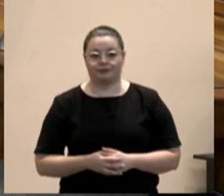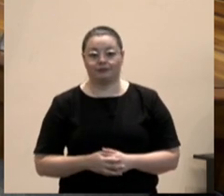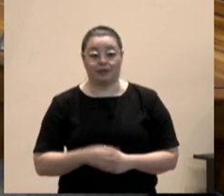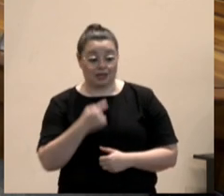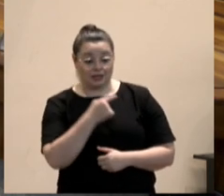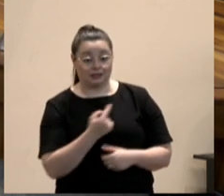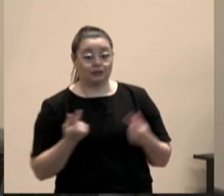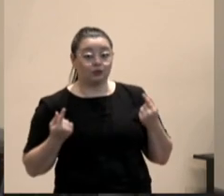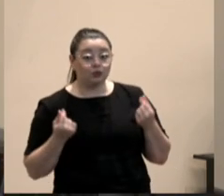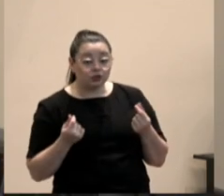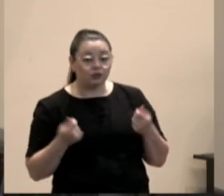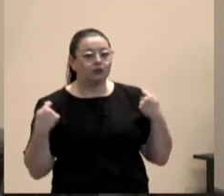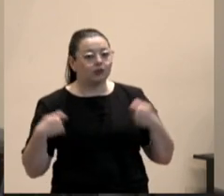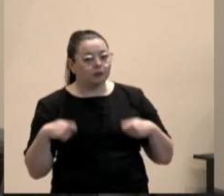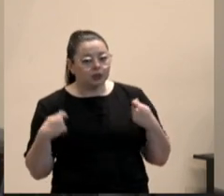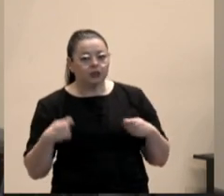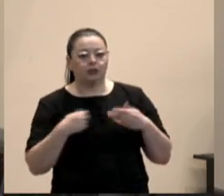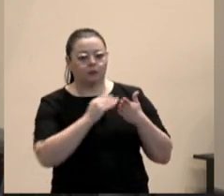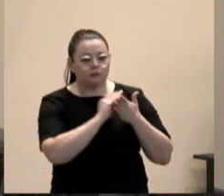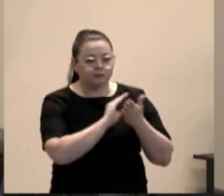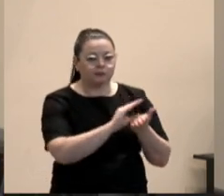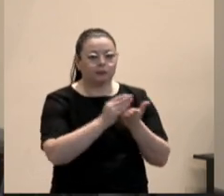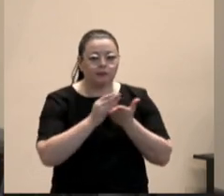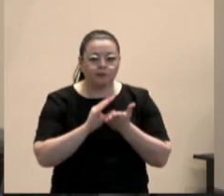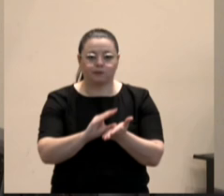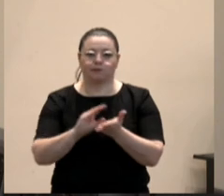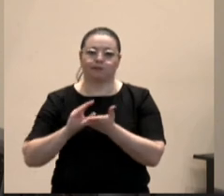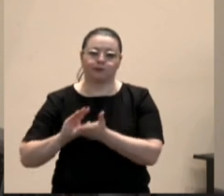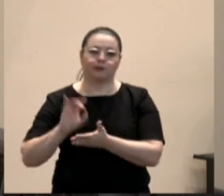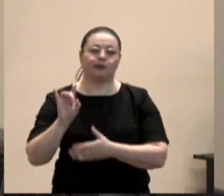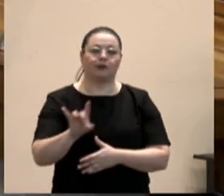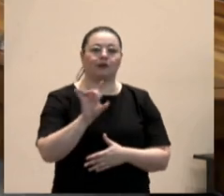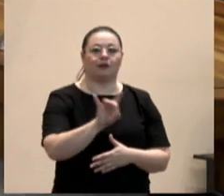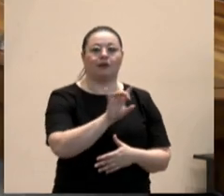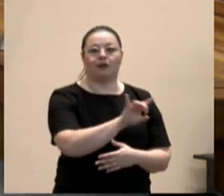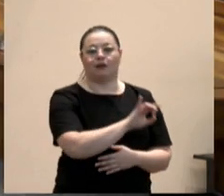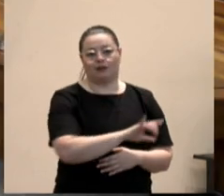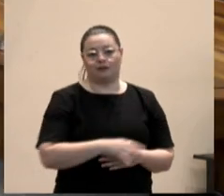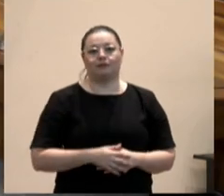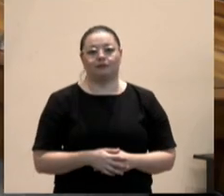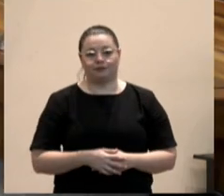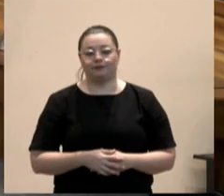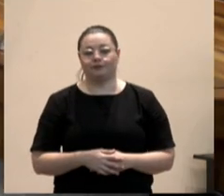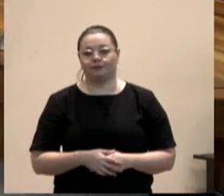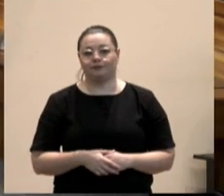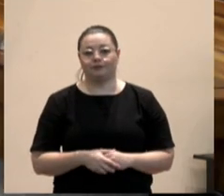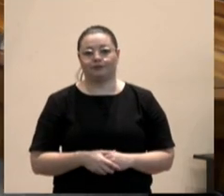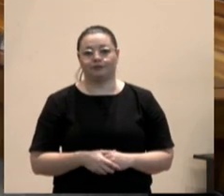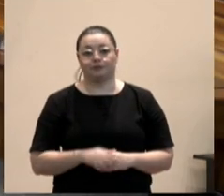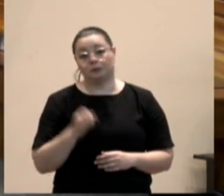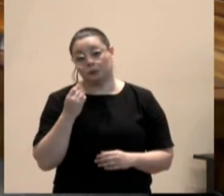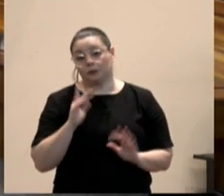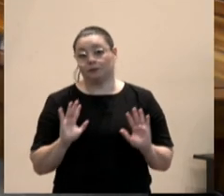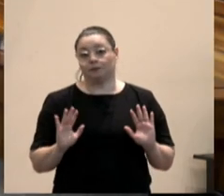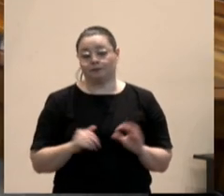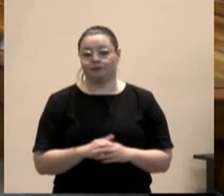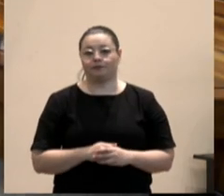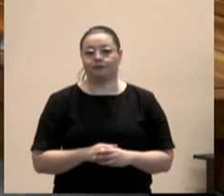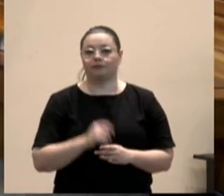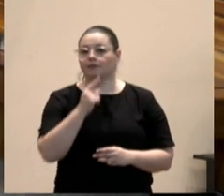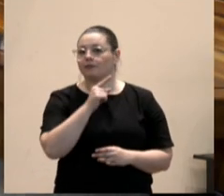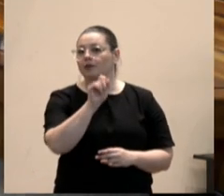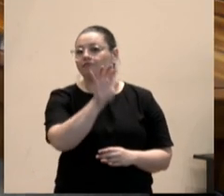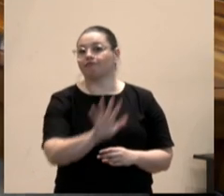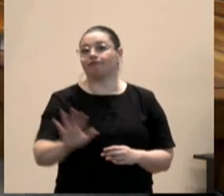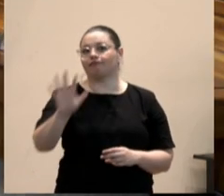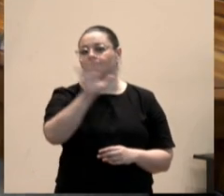para implantar em cada unidade aquilo lá. Em frente? Bom, esse aqui é um mapa que